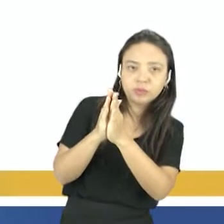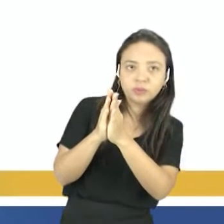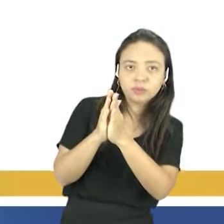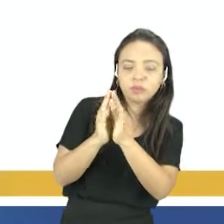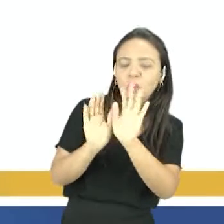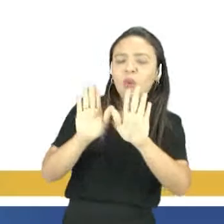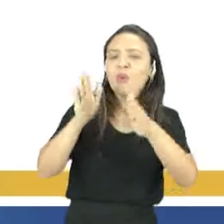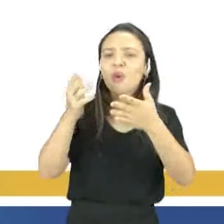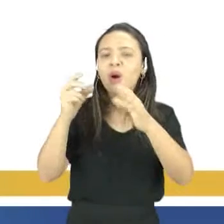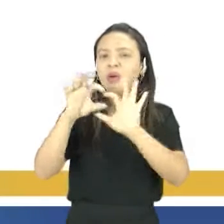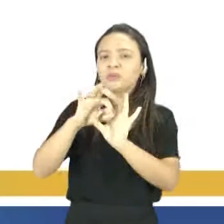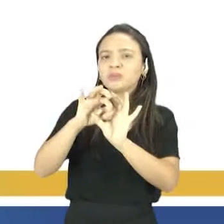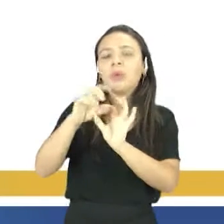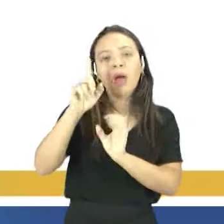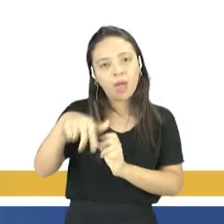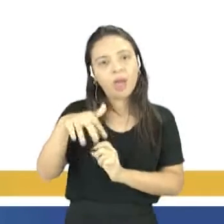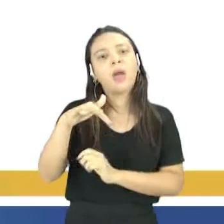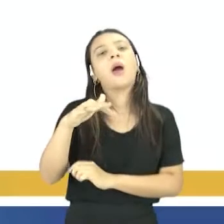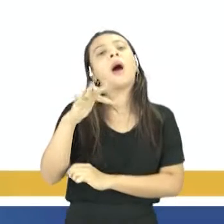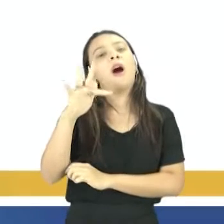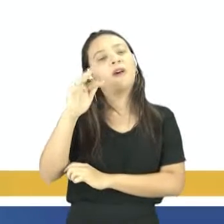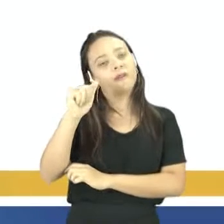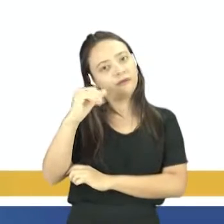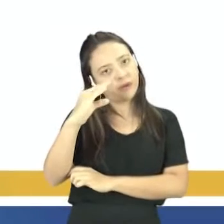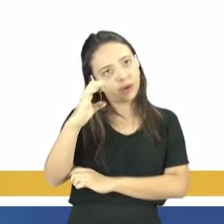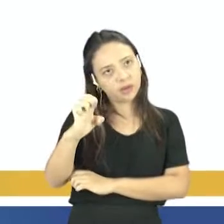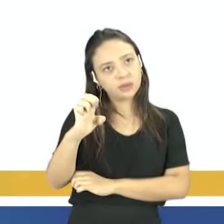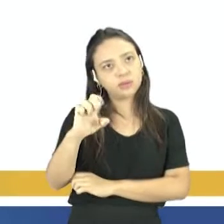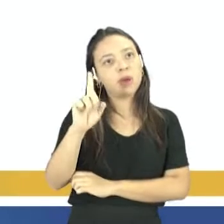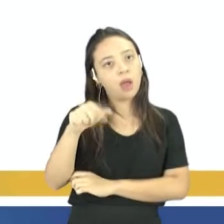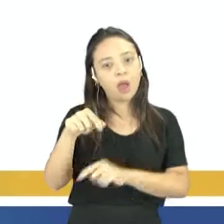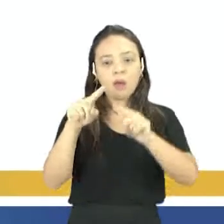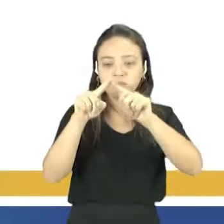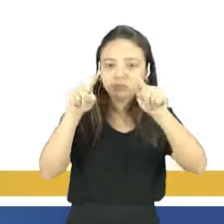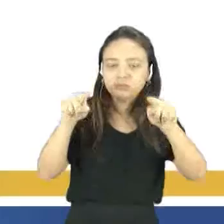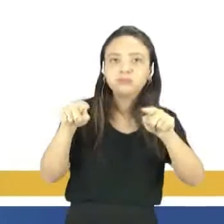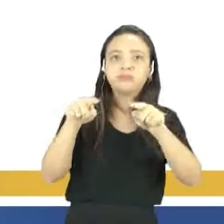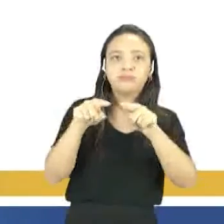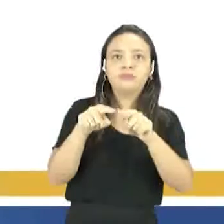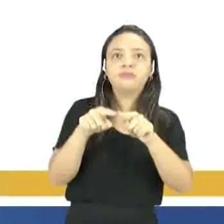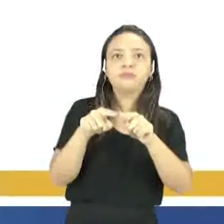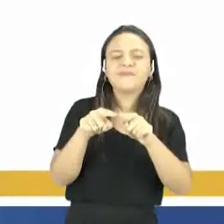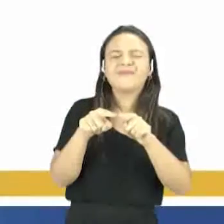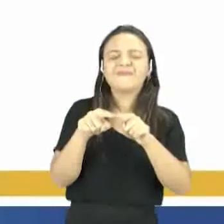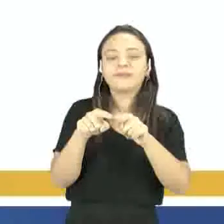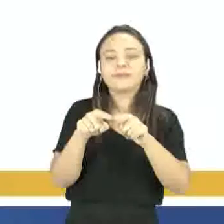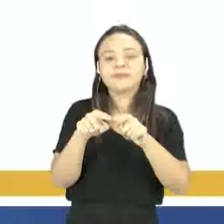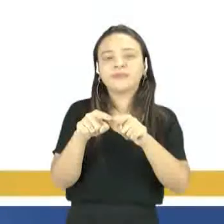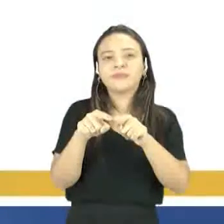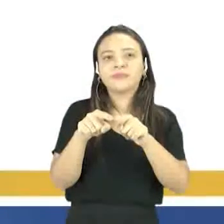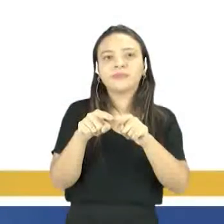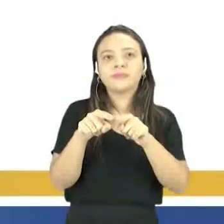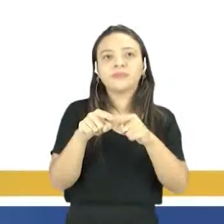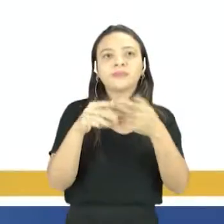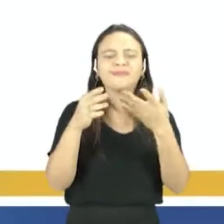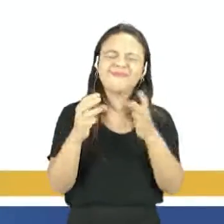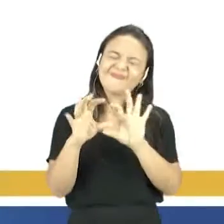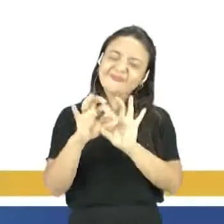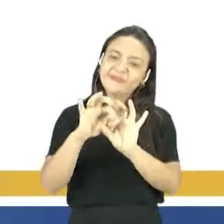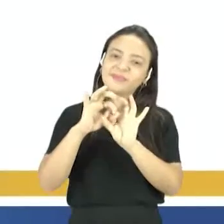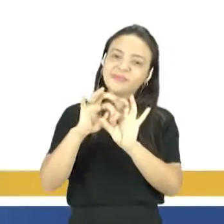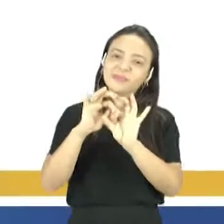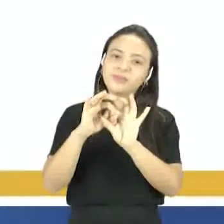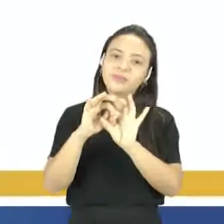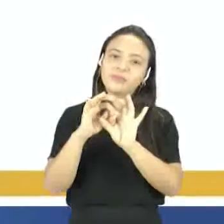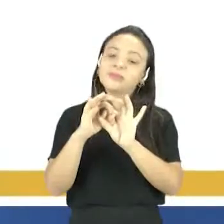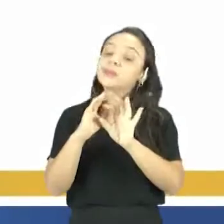qual é a intersecção? É a própria face, que seria, no caso, né, um quadrado. Então aqui, gente, ó, a intersecção de